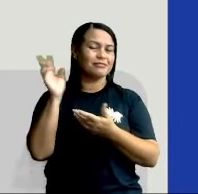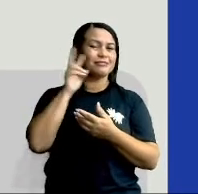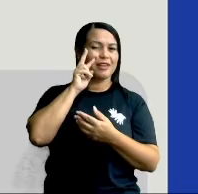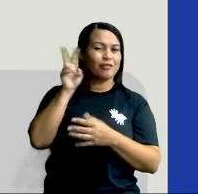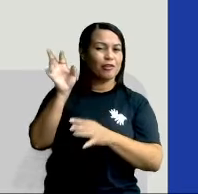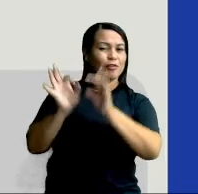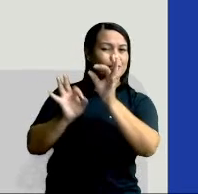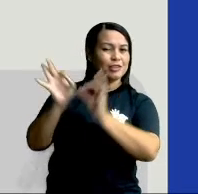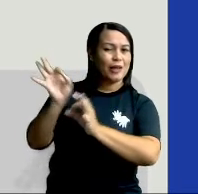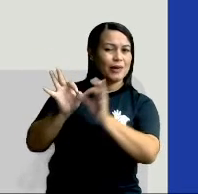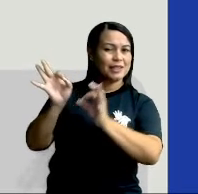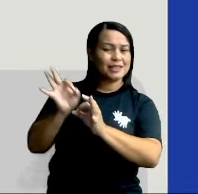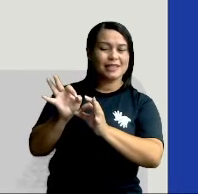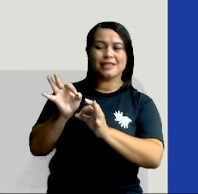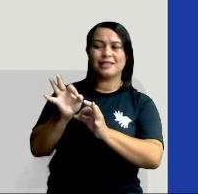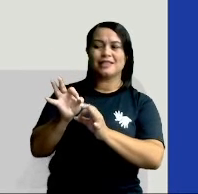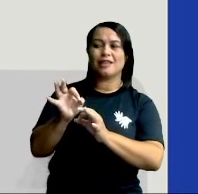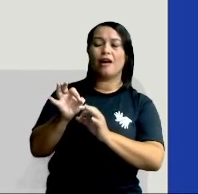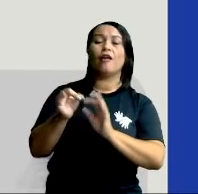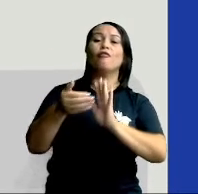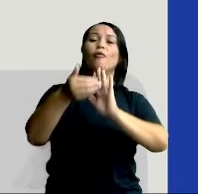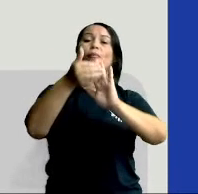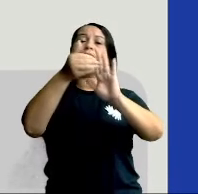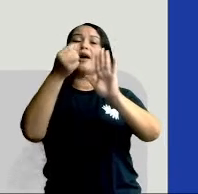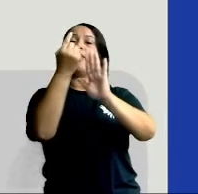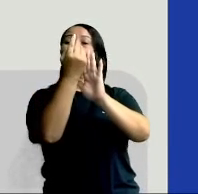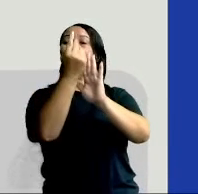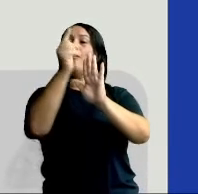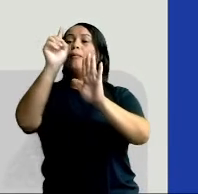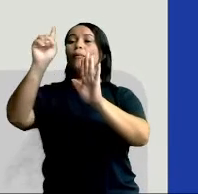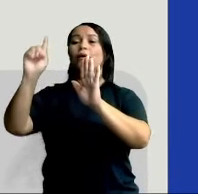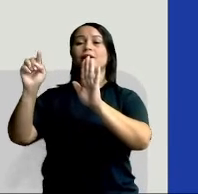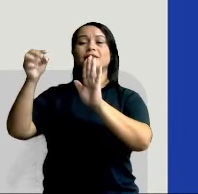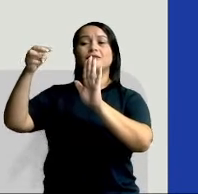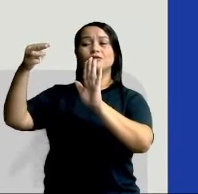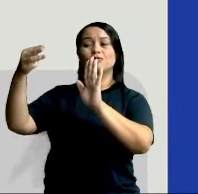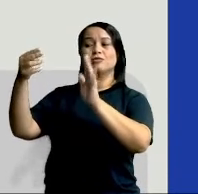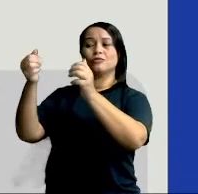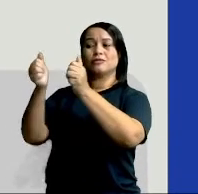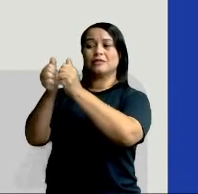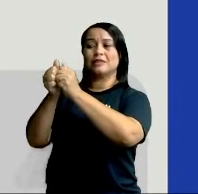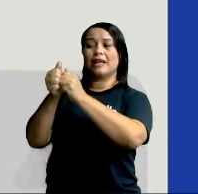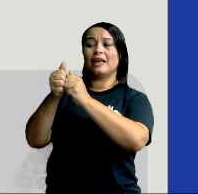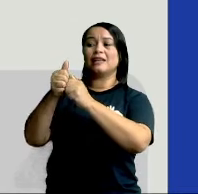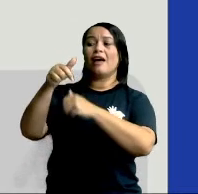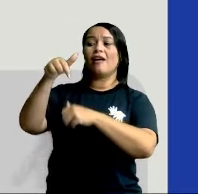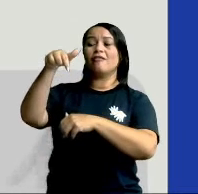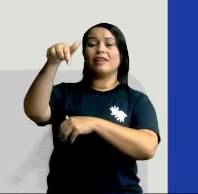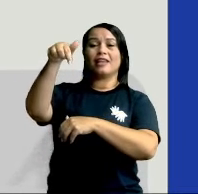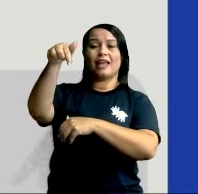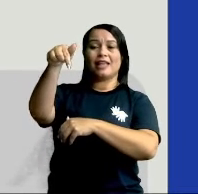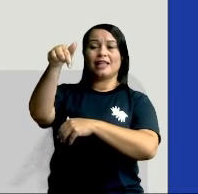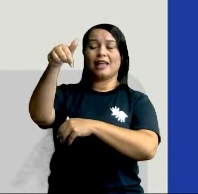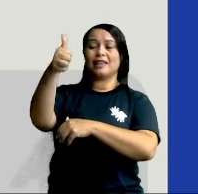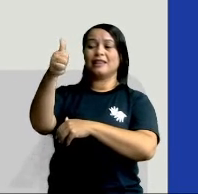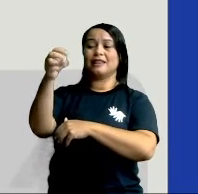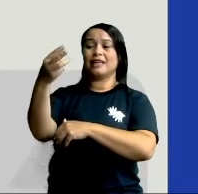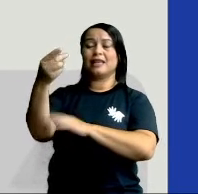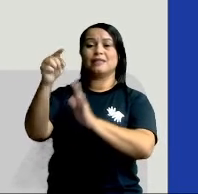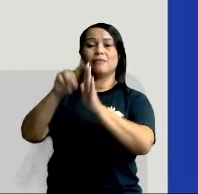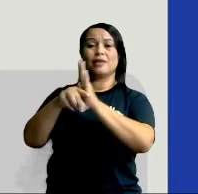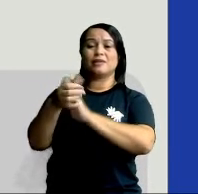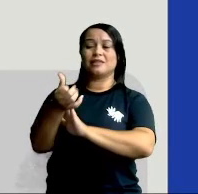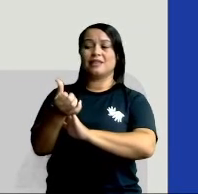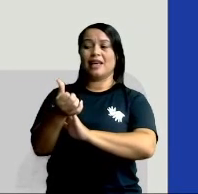lá na ordem superior, vou pegar uma dezena, vou ficar com 10 mais 3, 13, 13